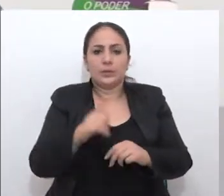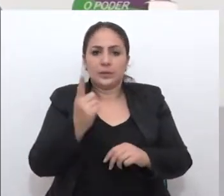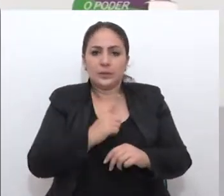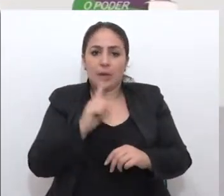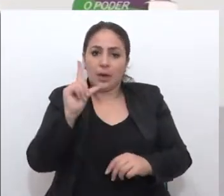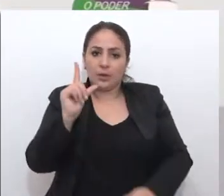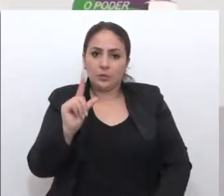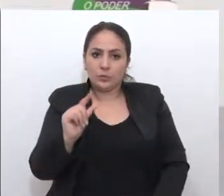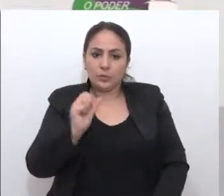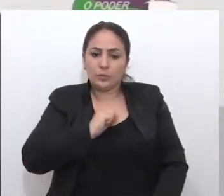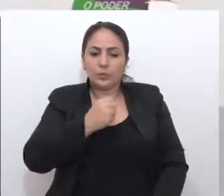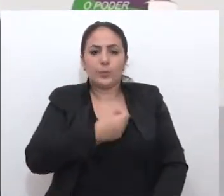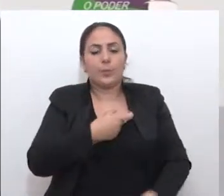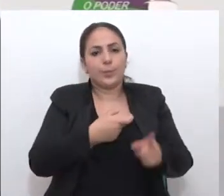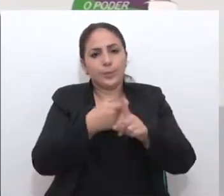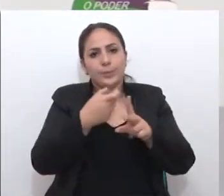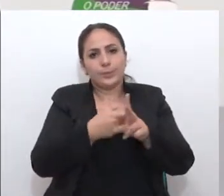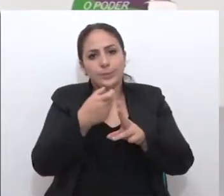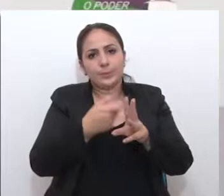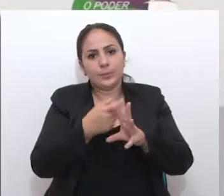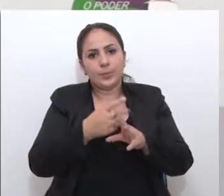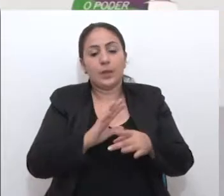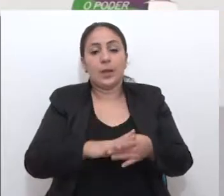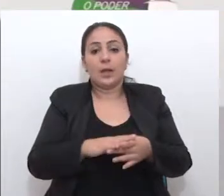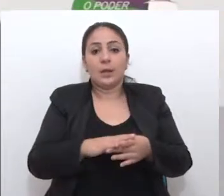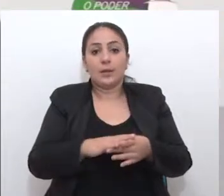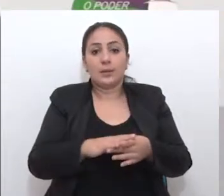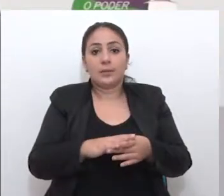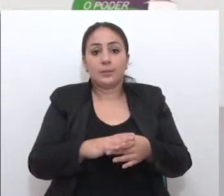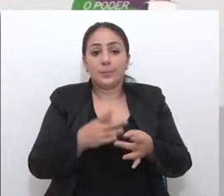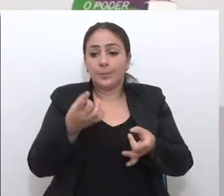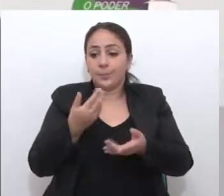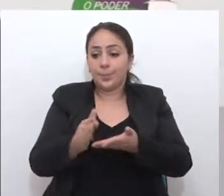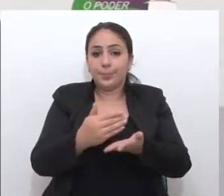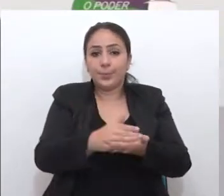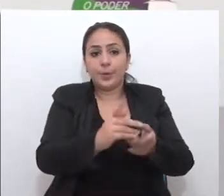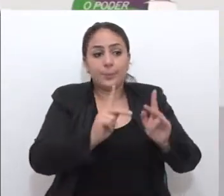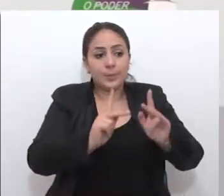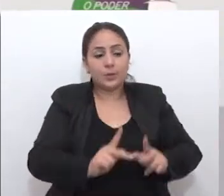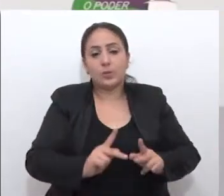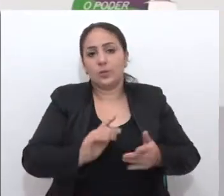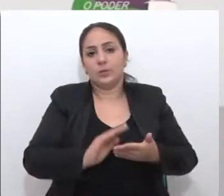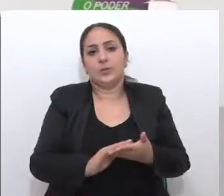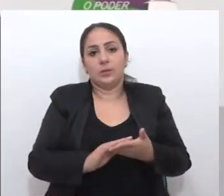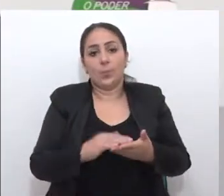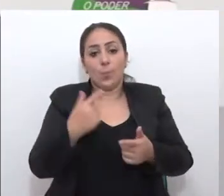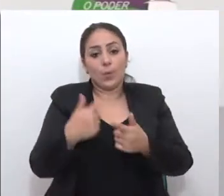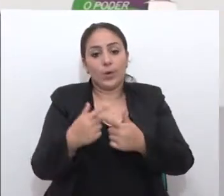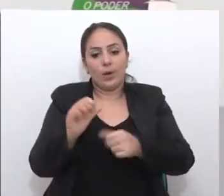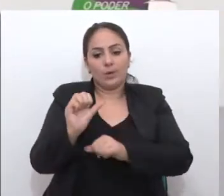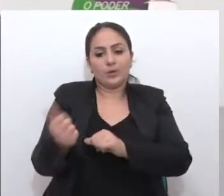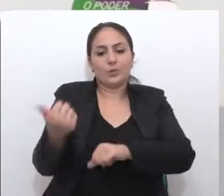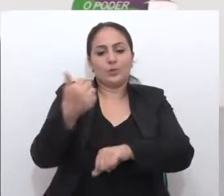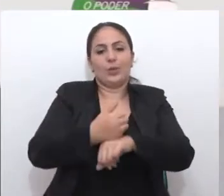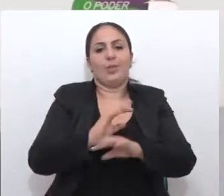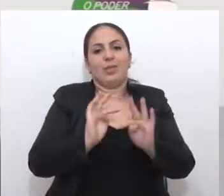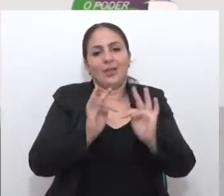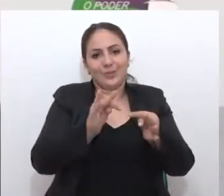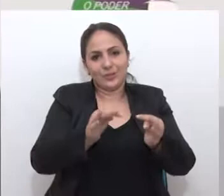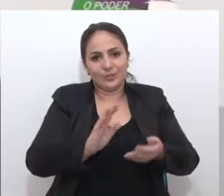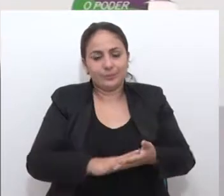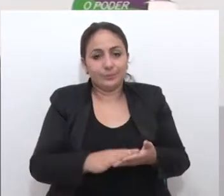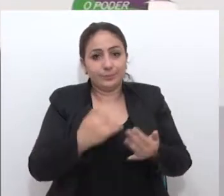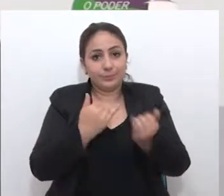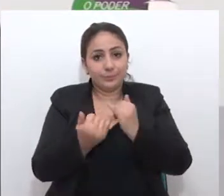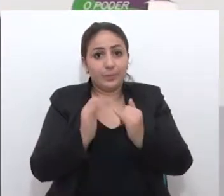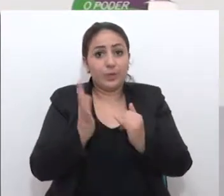renovado, está tendo aí uma redução no seu quadro, mês a mês, está tendo que demitir pessoal justamente por causa da troca pela tecnologia. A exemplo do que